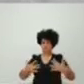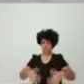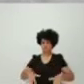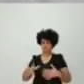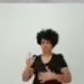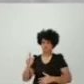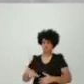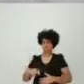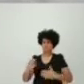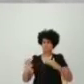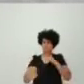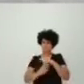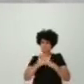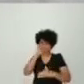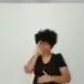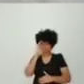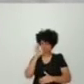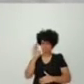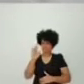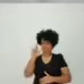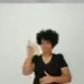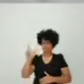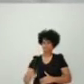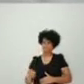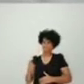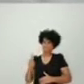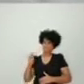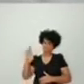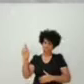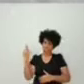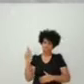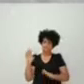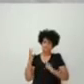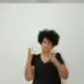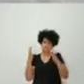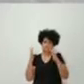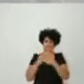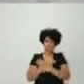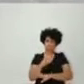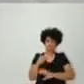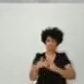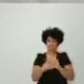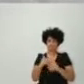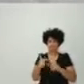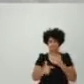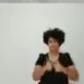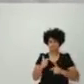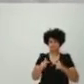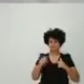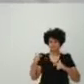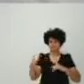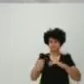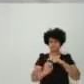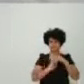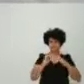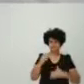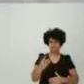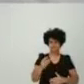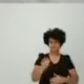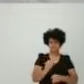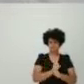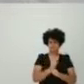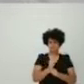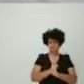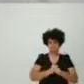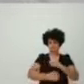empresário uma pessoa que nos representa Parabéns a todos os colaboradores da empresa né São 30 anos a todos os parceiros